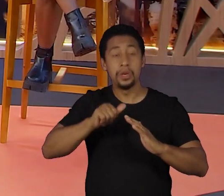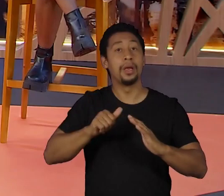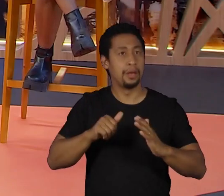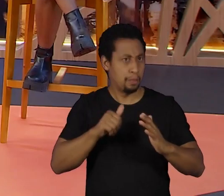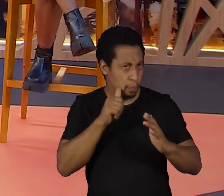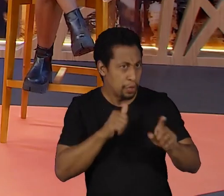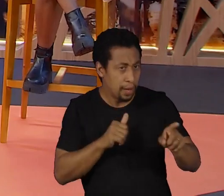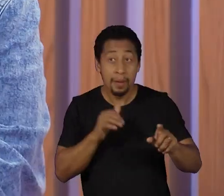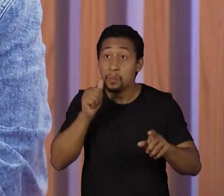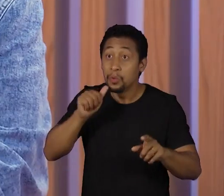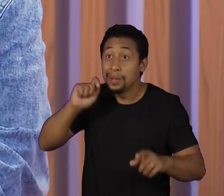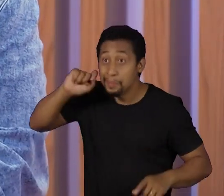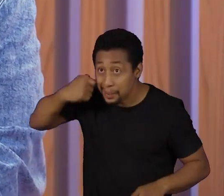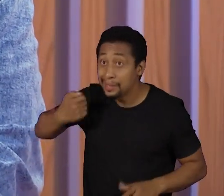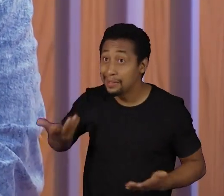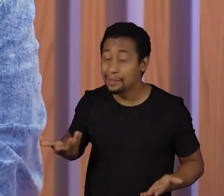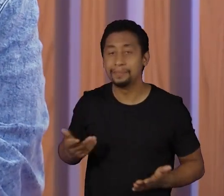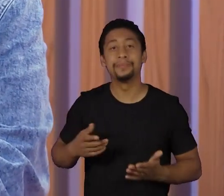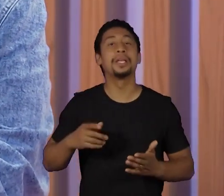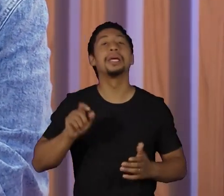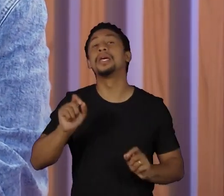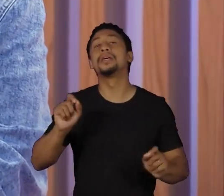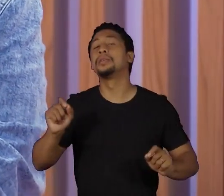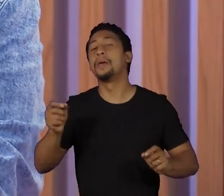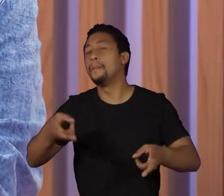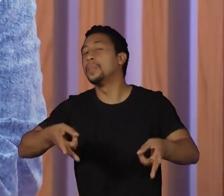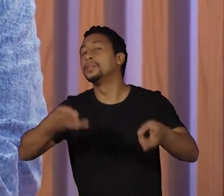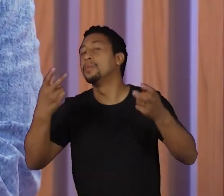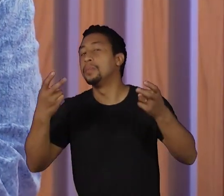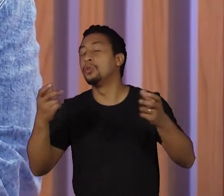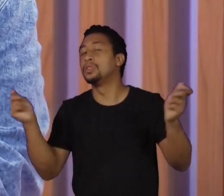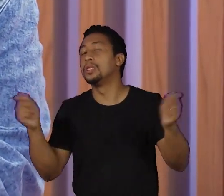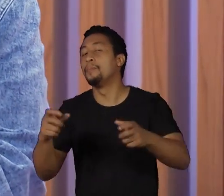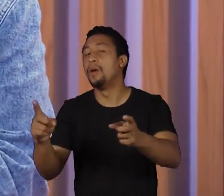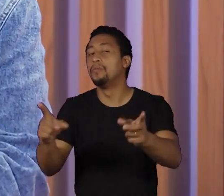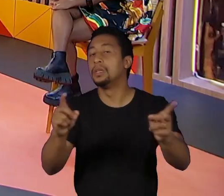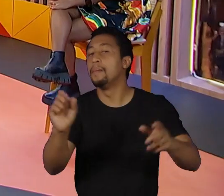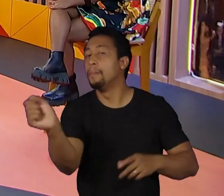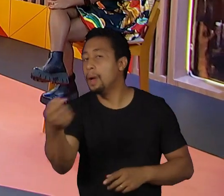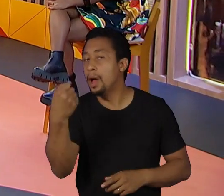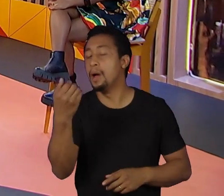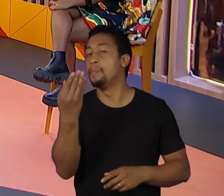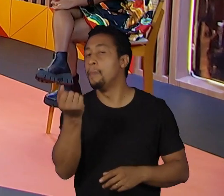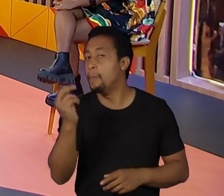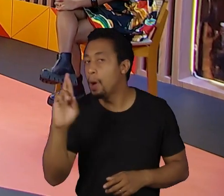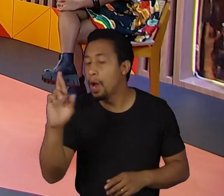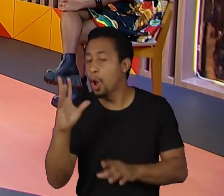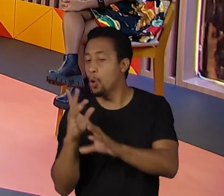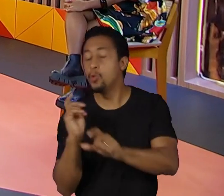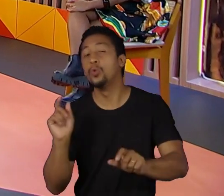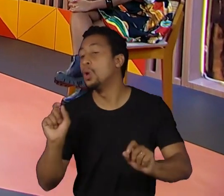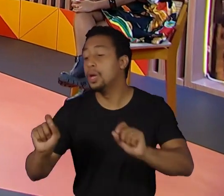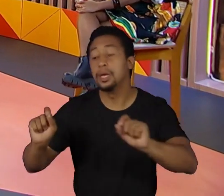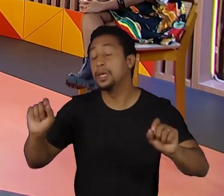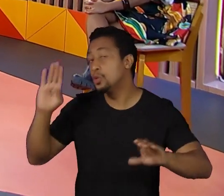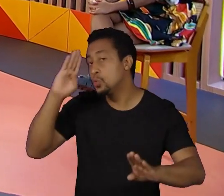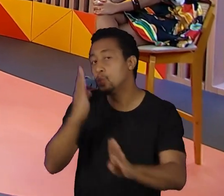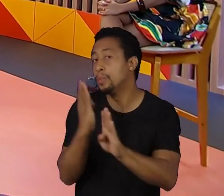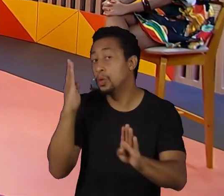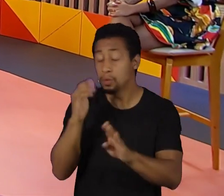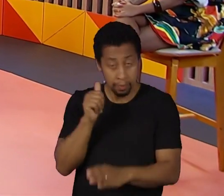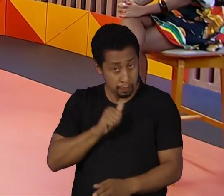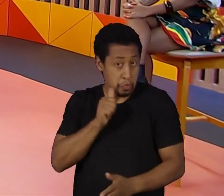preta. Então, assim, quem descobriu a importância do lúpulo na cerveja foi uma mulher. Quem inventou os bares, os pubs, são mulheres. Mulheres e até hoje,